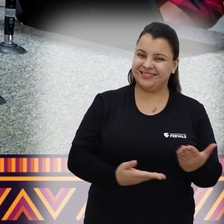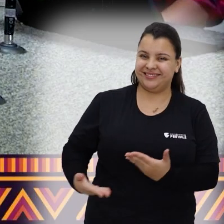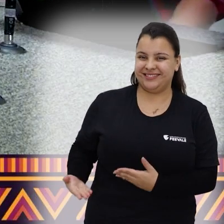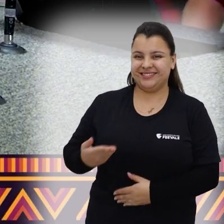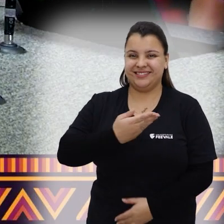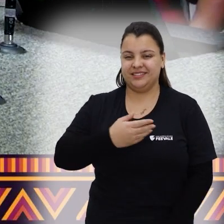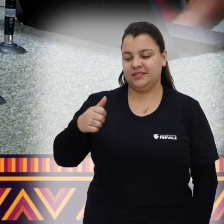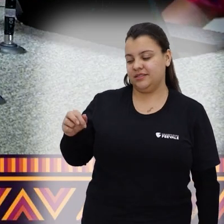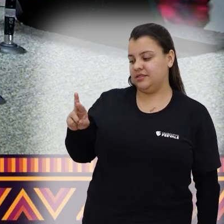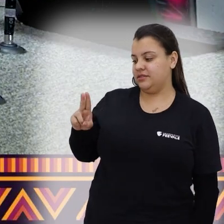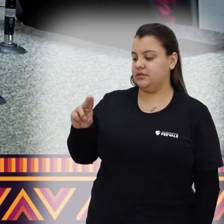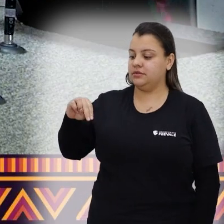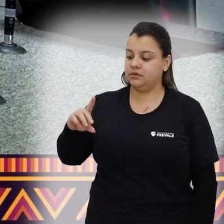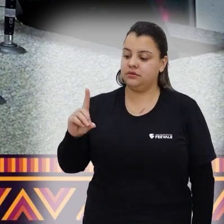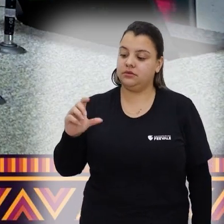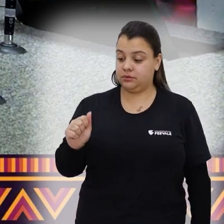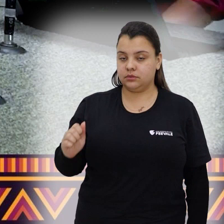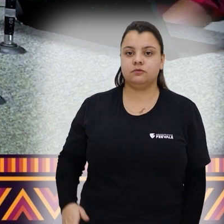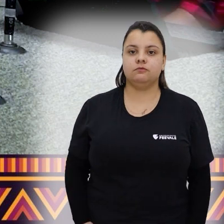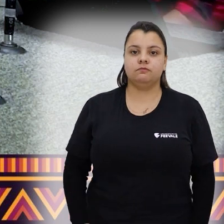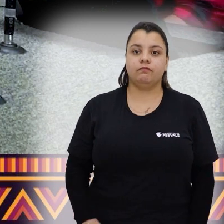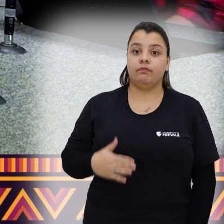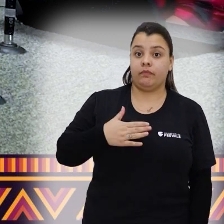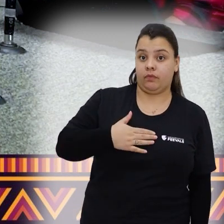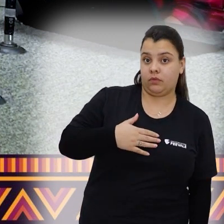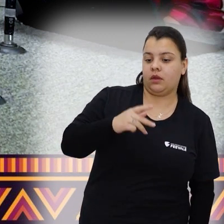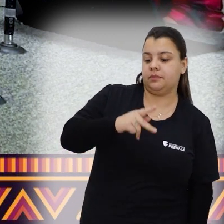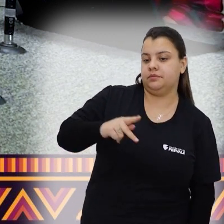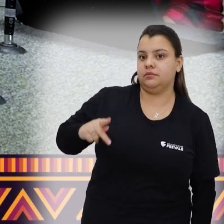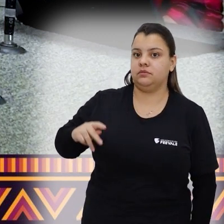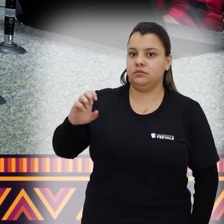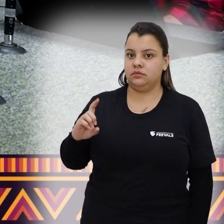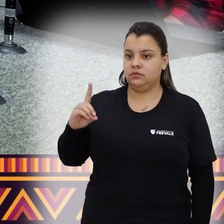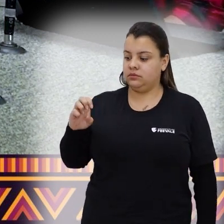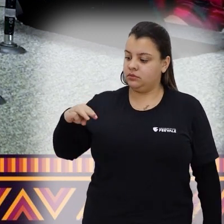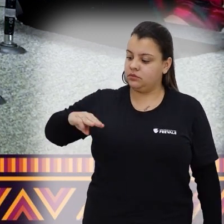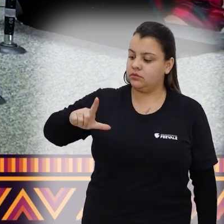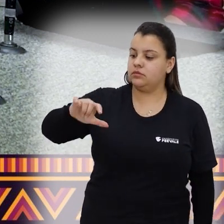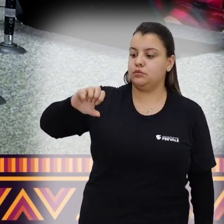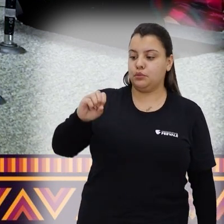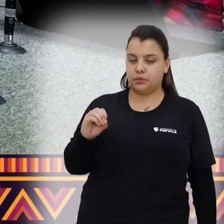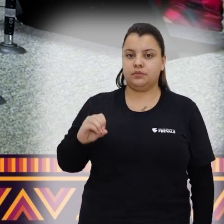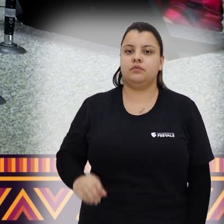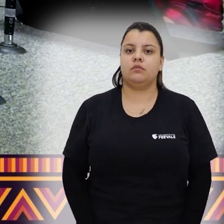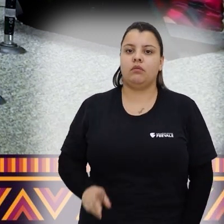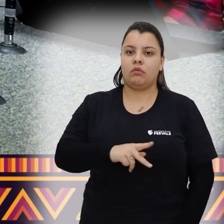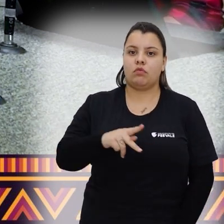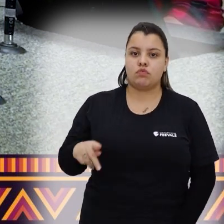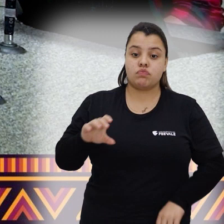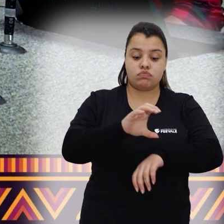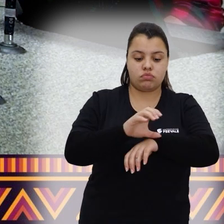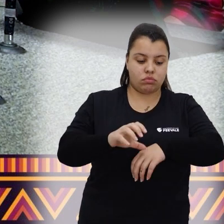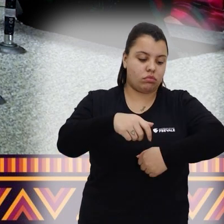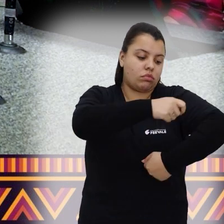Bem-vindos, amigos de Aruanda. Estou aqui, professor Edmilson, curso de Turismo e Gastronomia da Universidade Fevale, acompanhado da